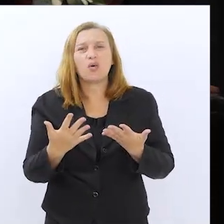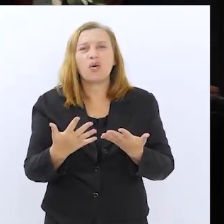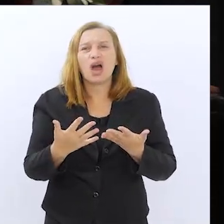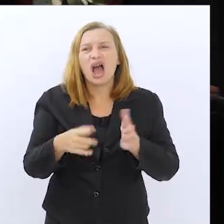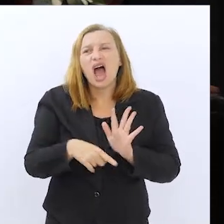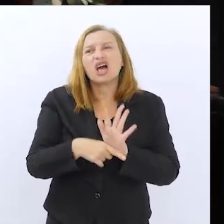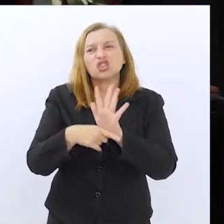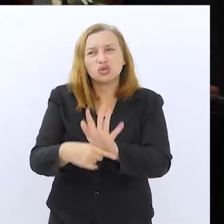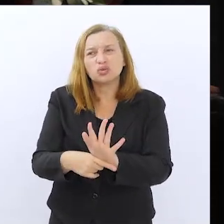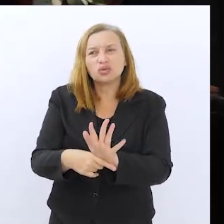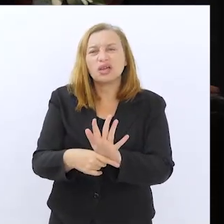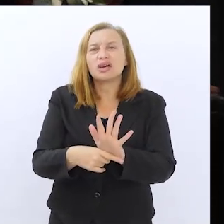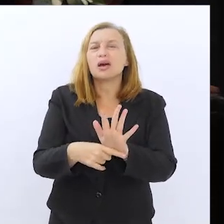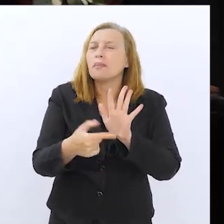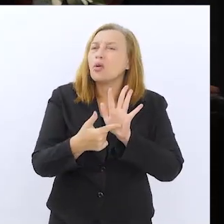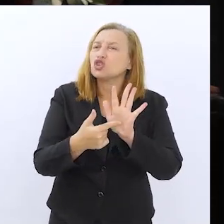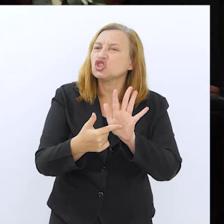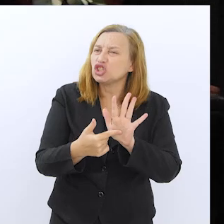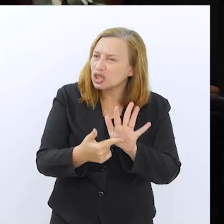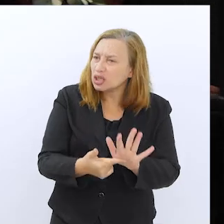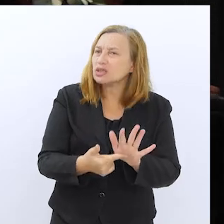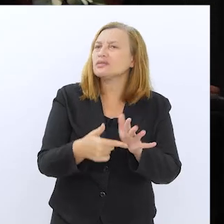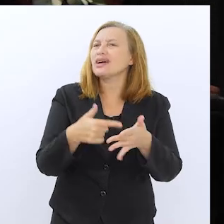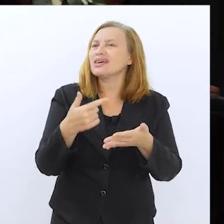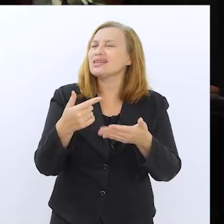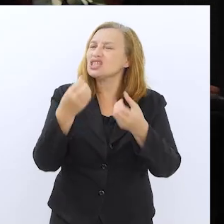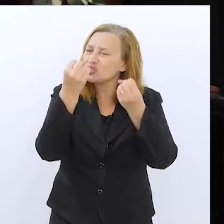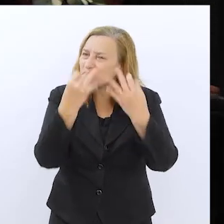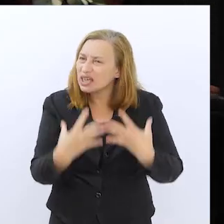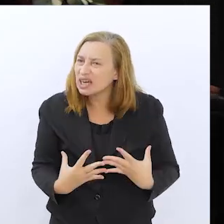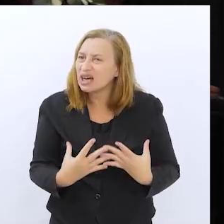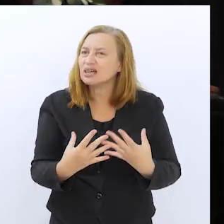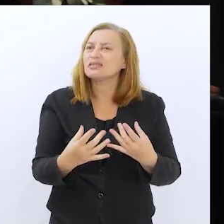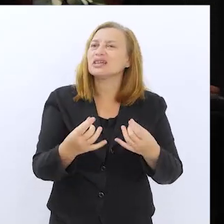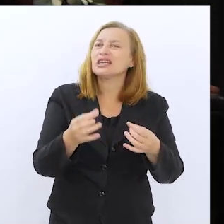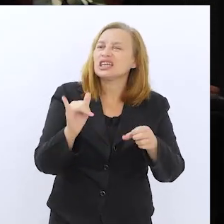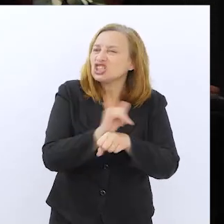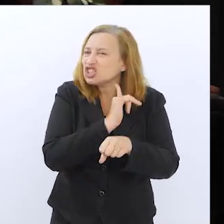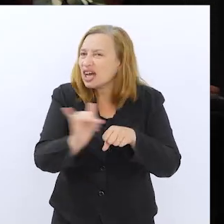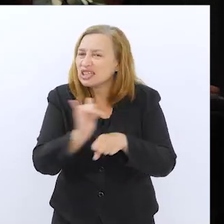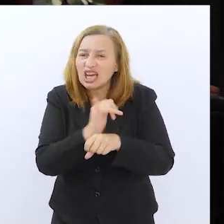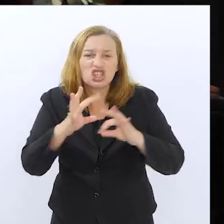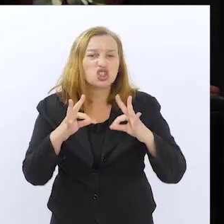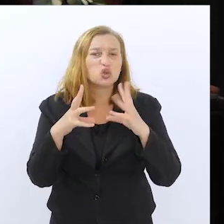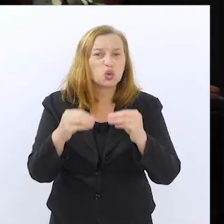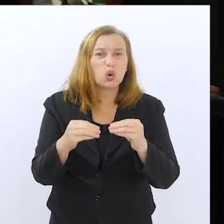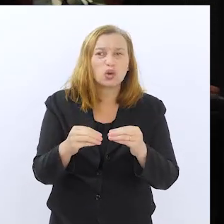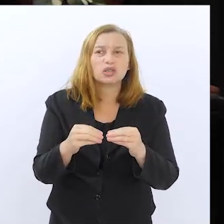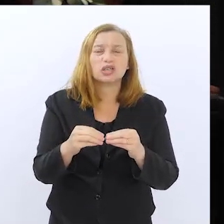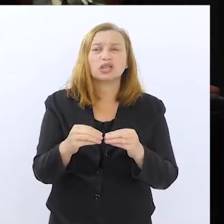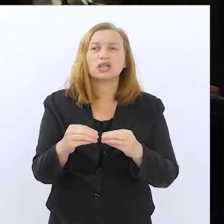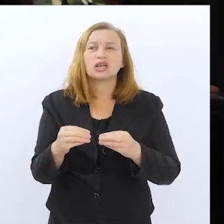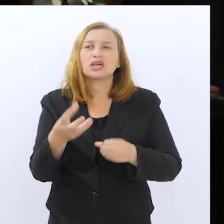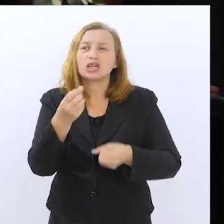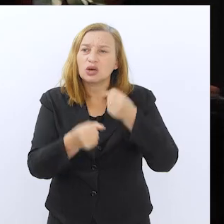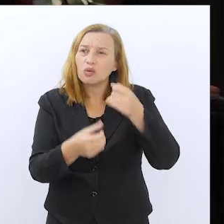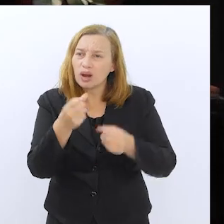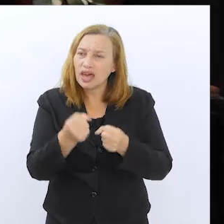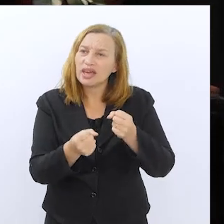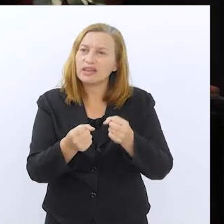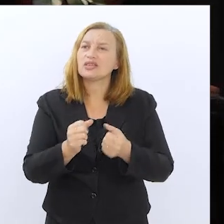a extinguir esse mito, mostrando essa pasteurização, todos os processos pelos quais o